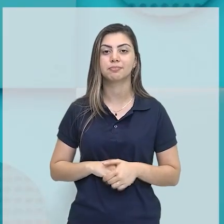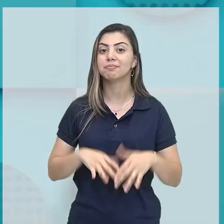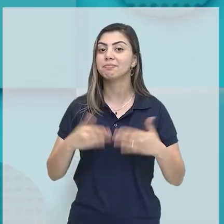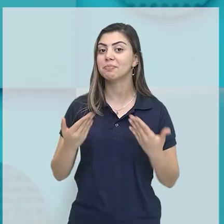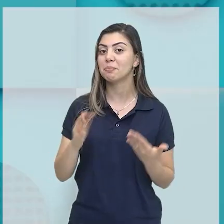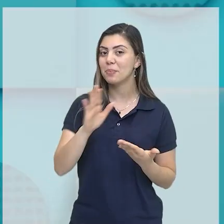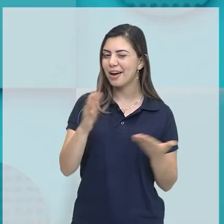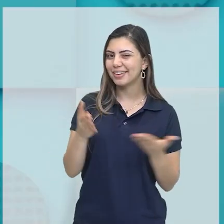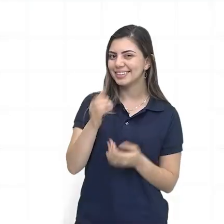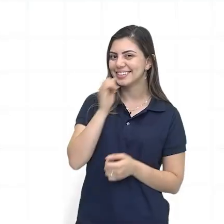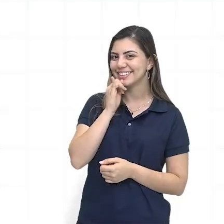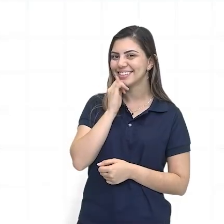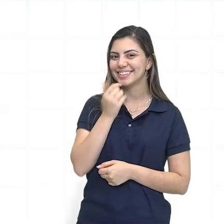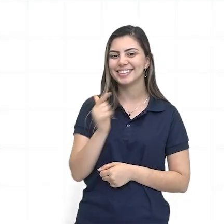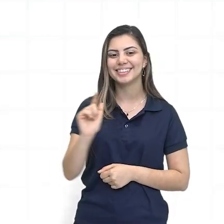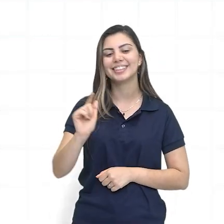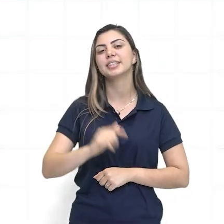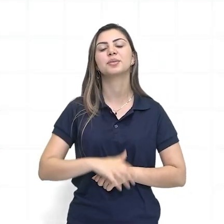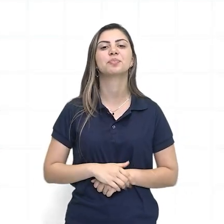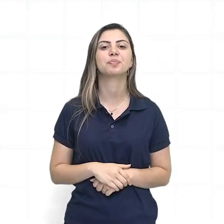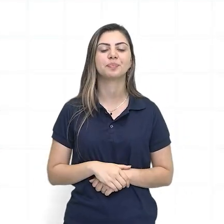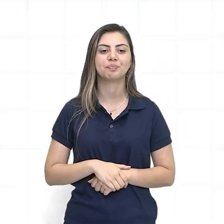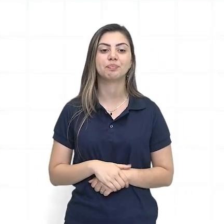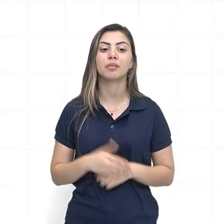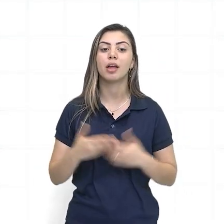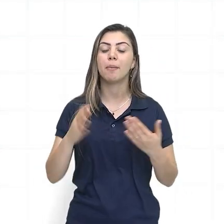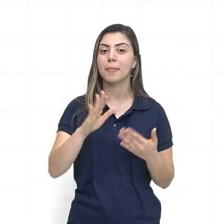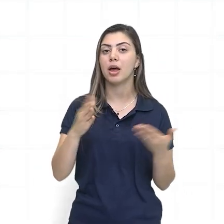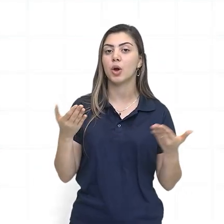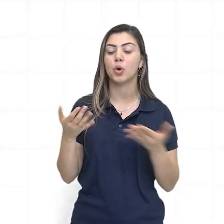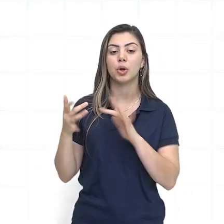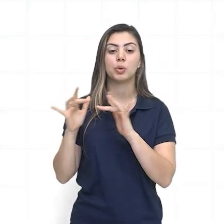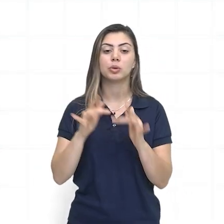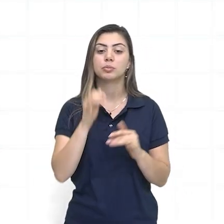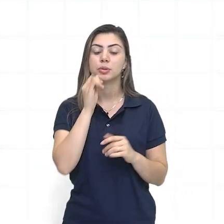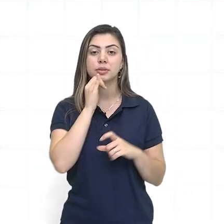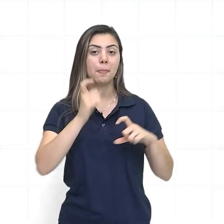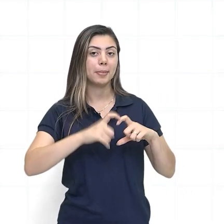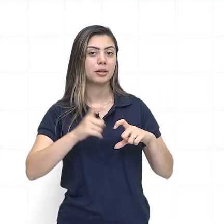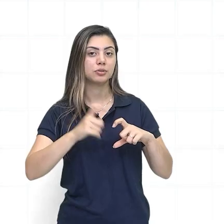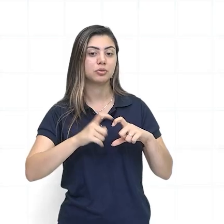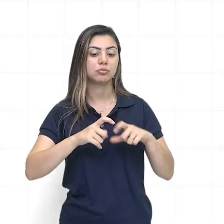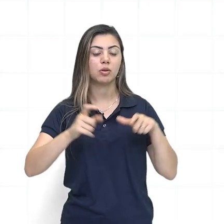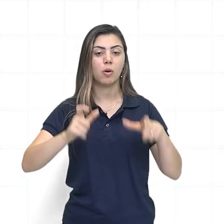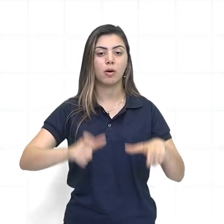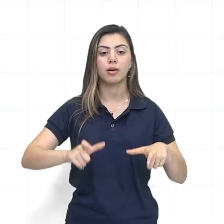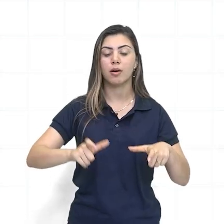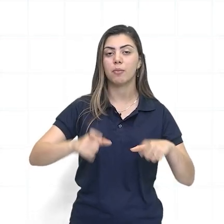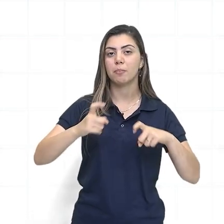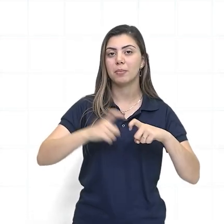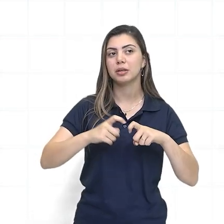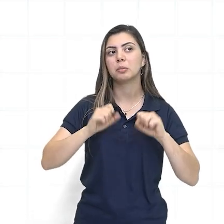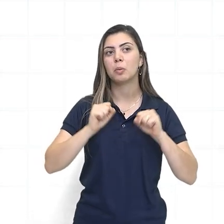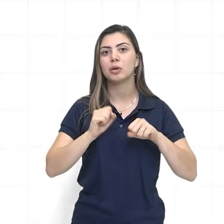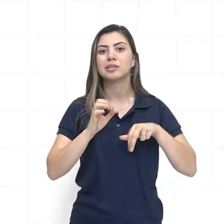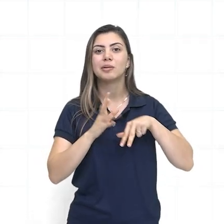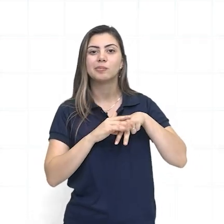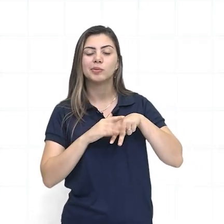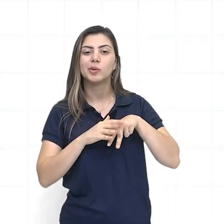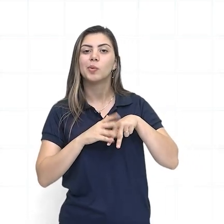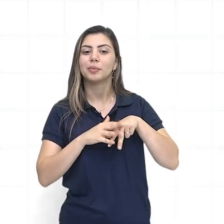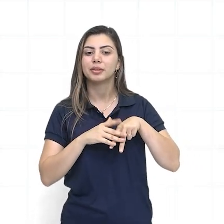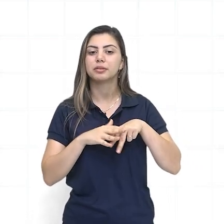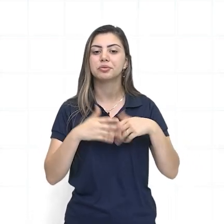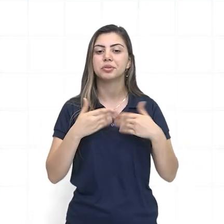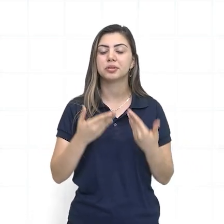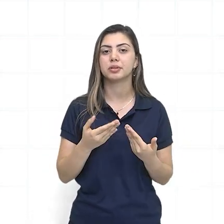ver mais um exemplo. No contexto, por exemplo, uma consulta médica, né? A pessoa está lá com problema de saúde